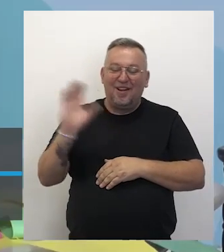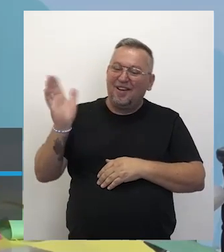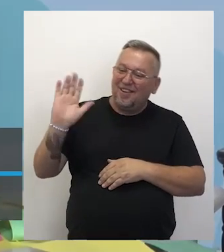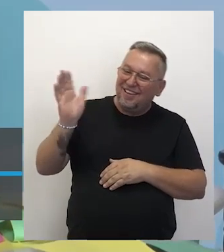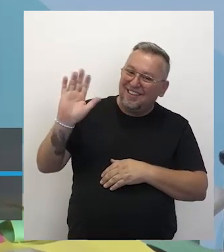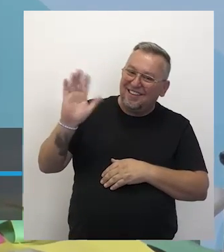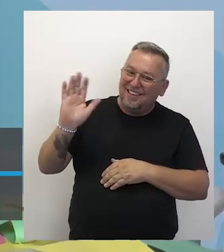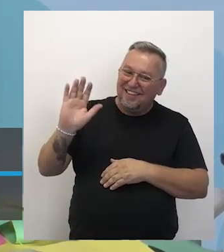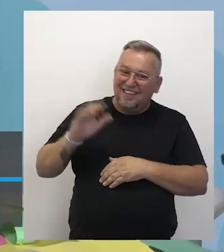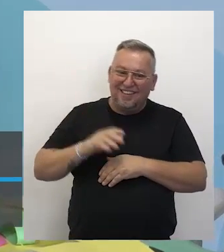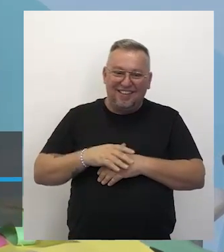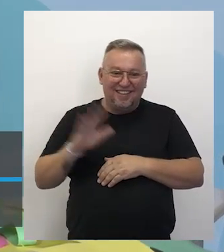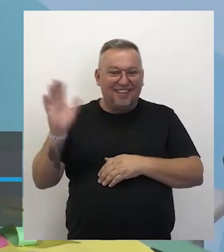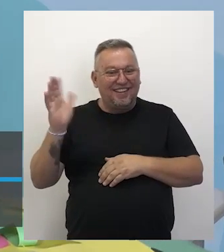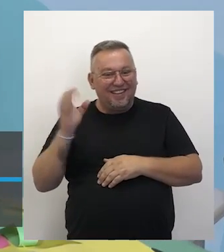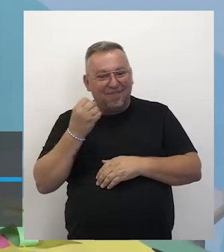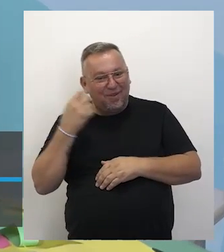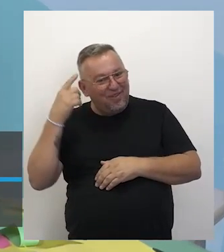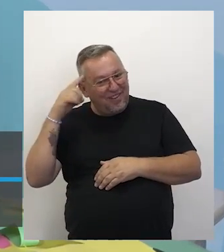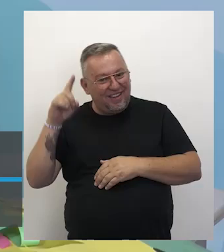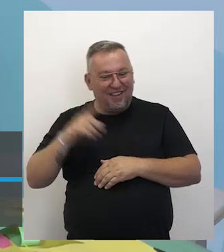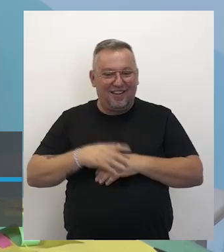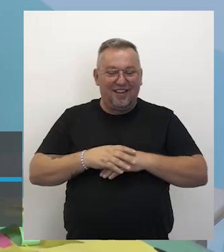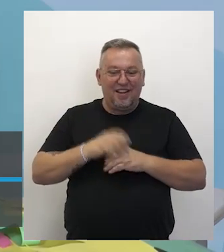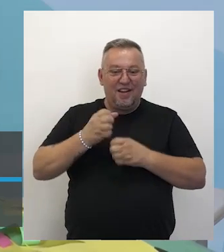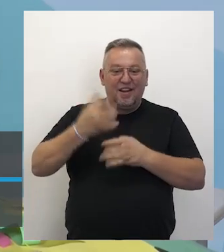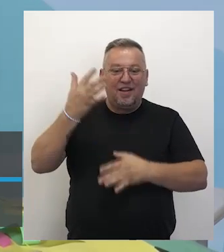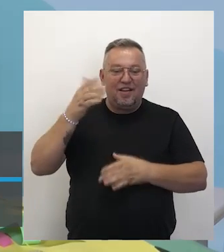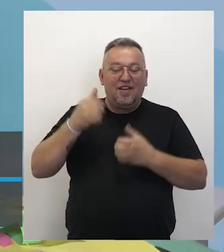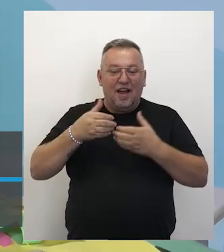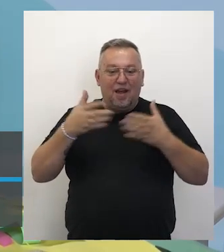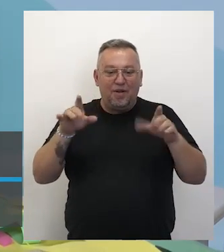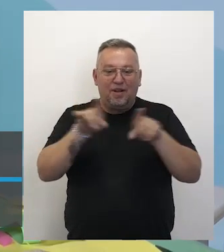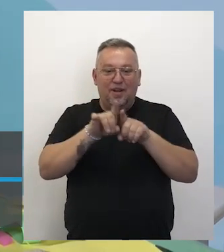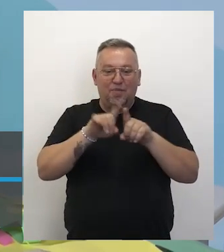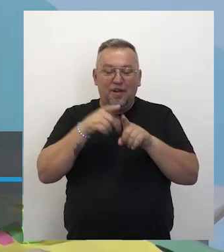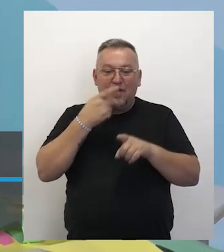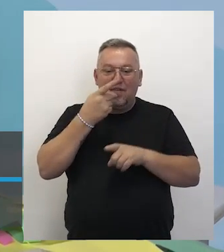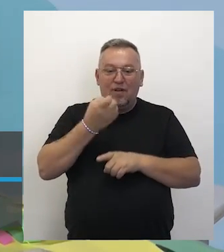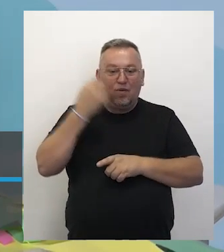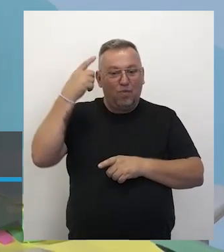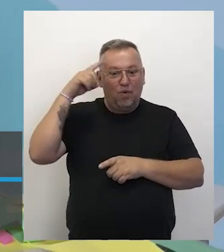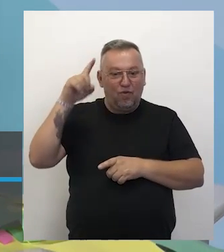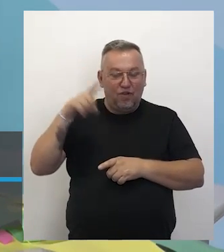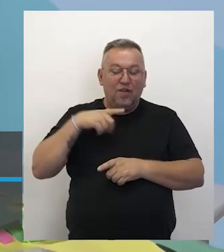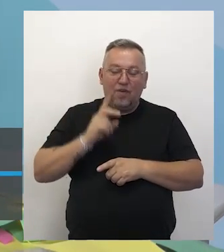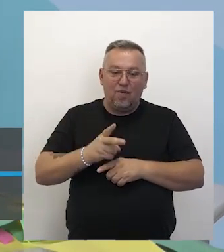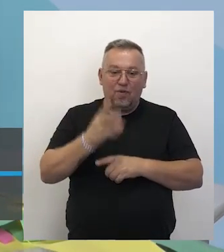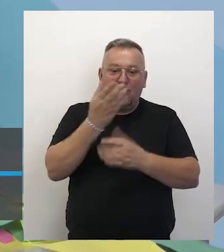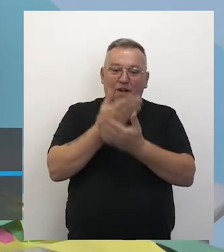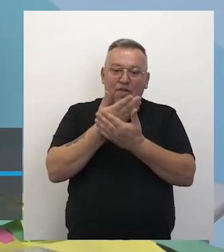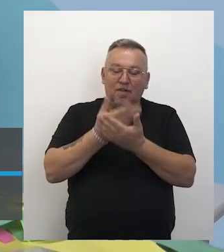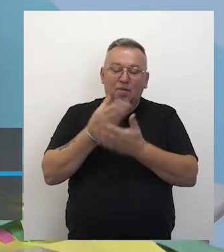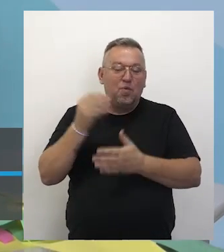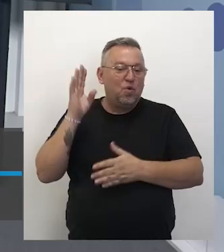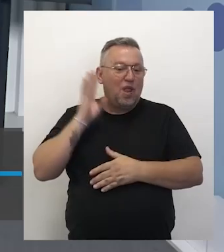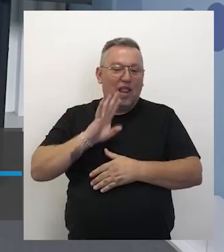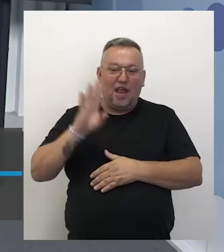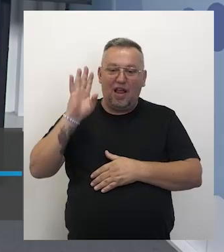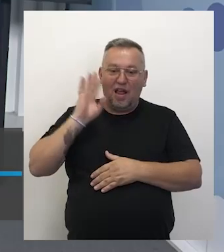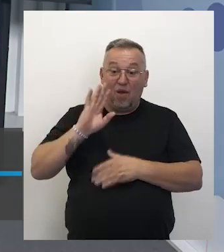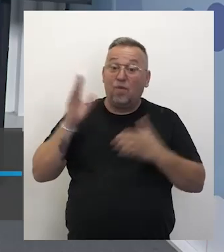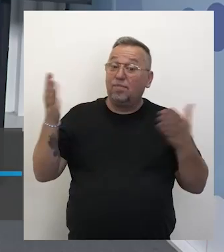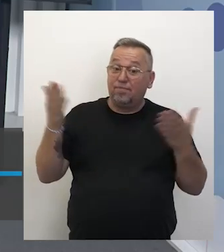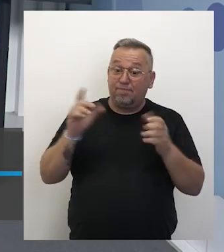dia, turma. Tudo bem? Ó, chat já vai abrir, vai dando os bom dia aí e vamos seguir a aula que vai ser muito legal. E hoje ela vai ensinar